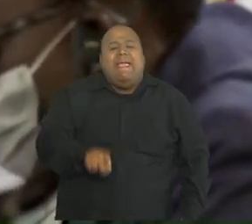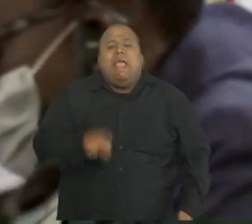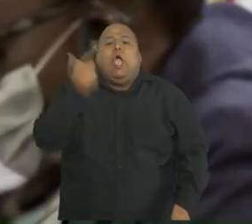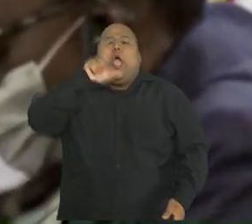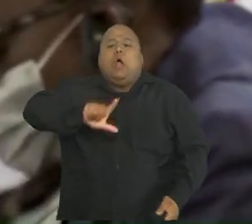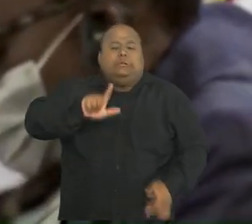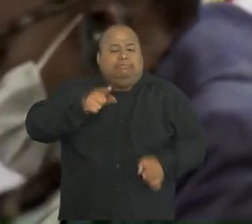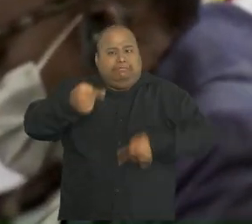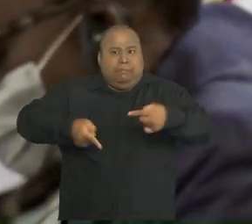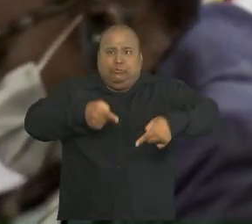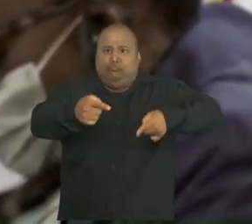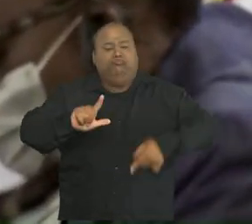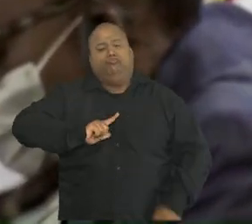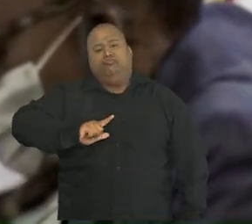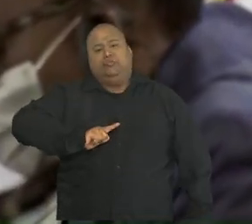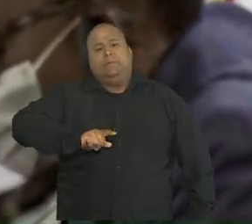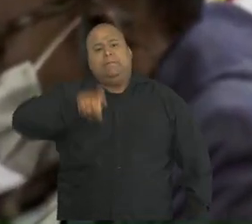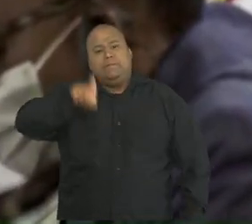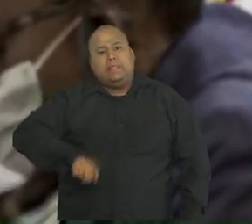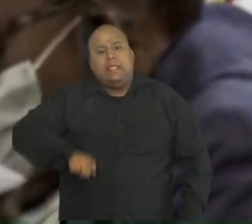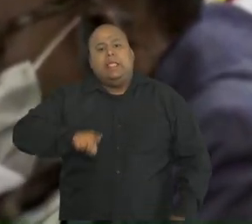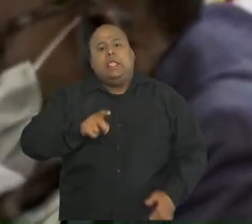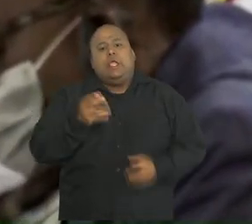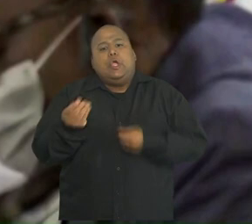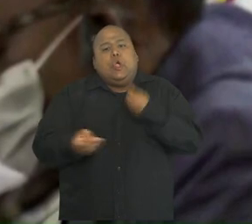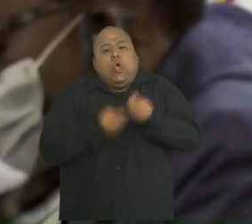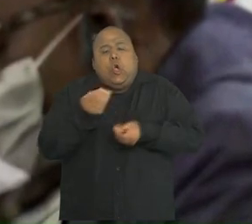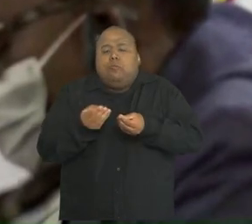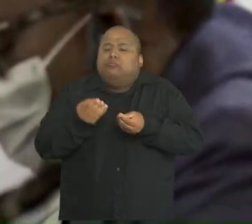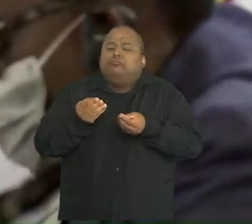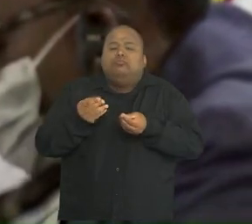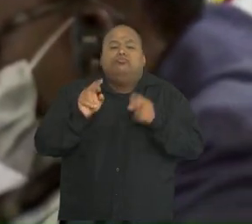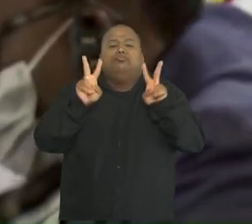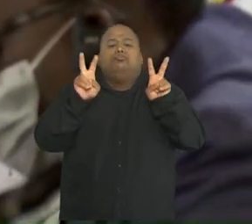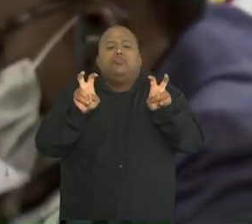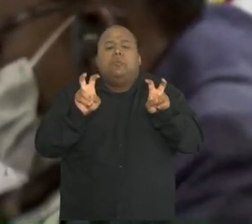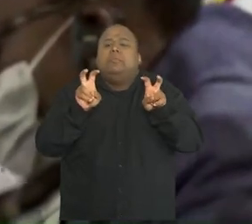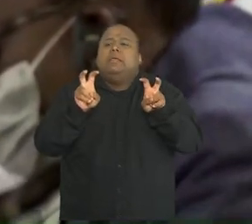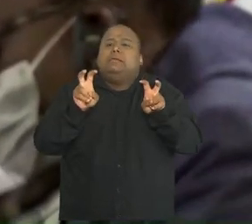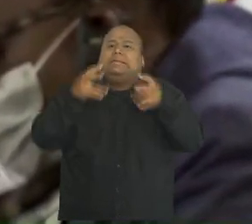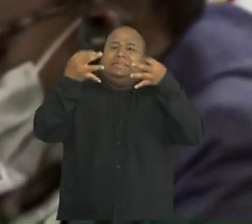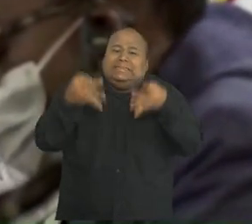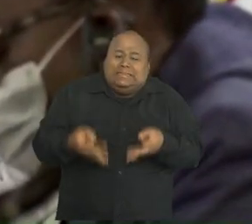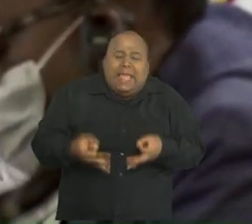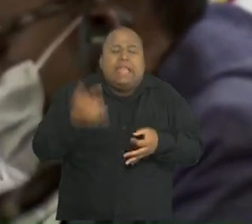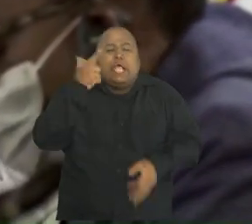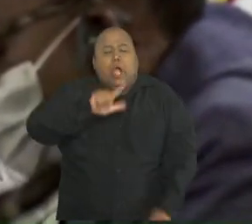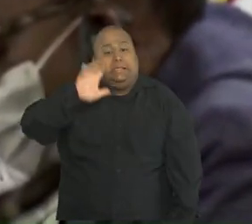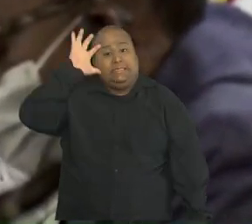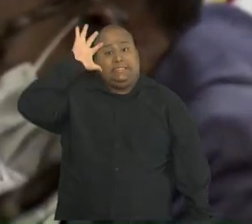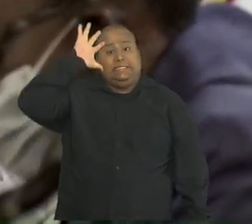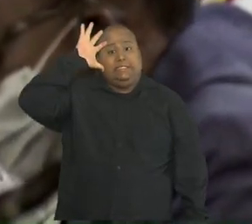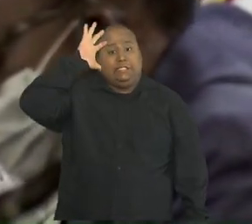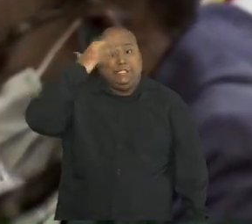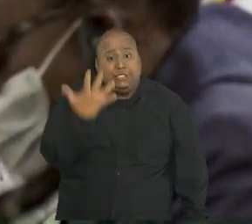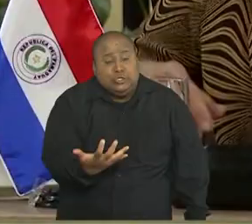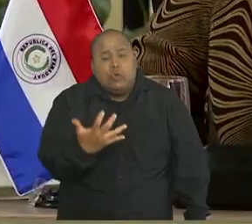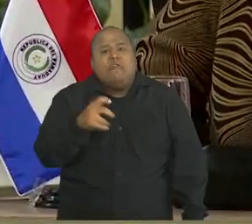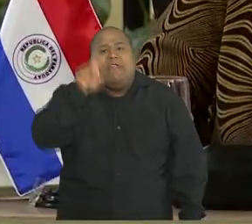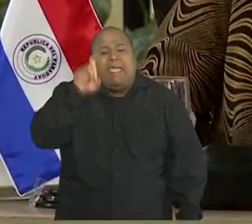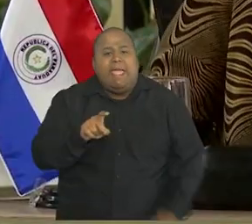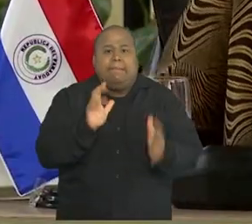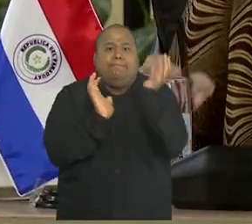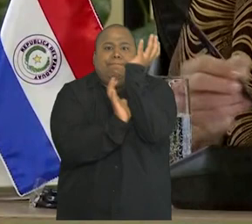planificar, de uma forma livre, de uma forma direta, de uma forma sem burocracia.